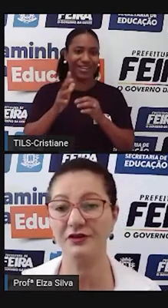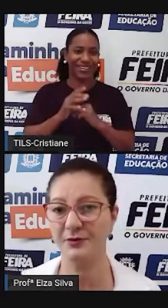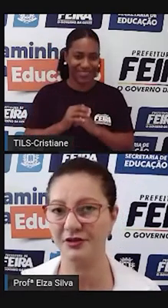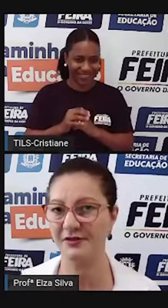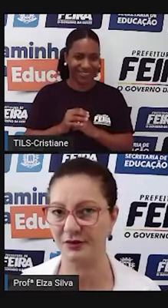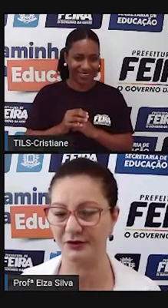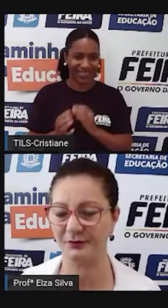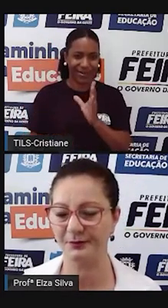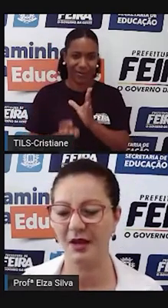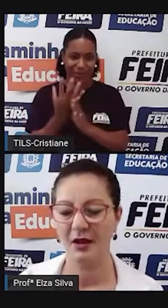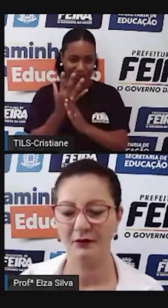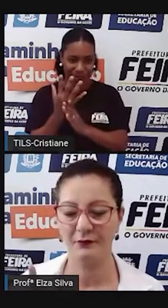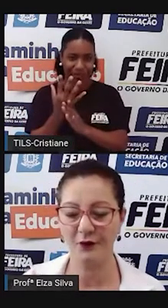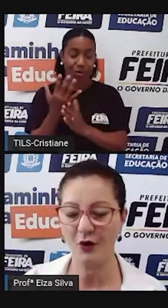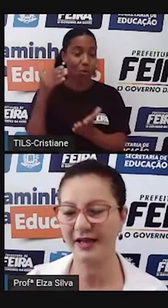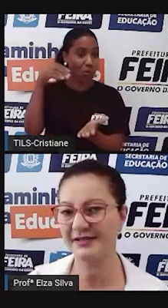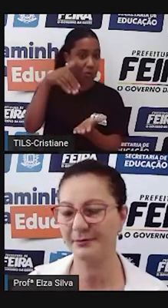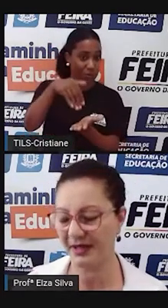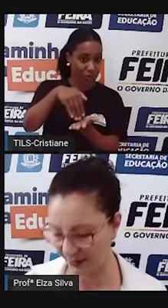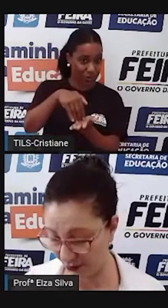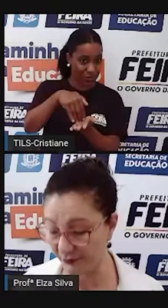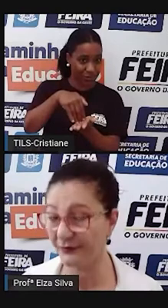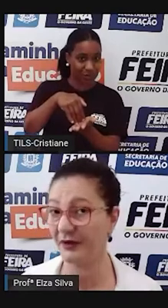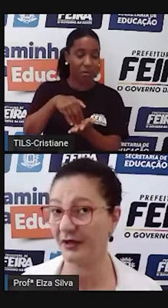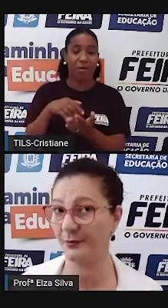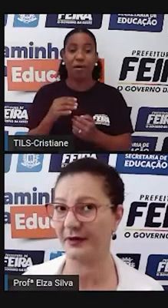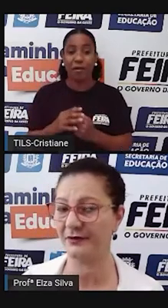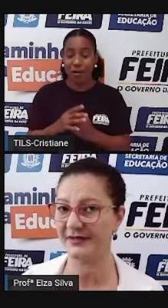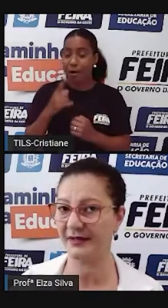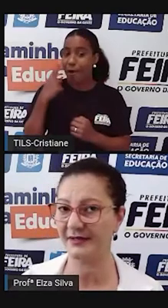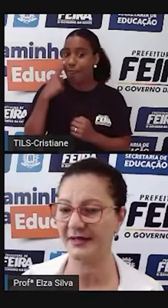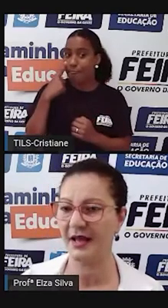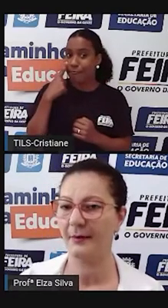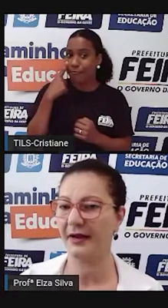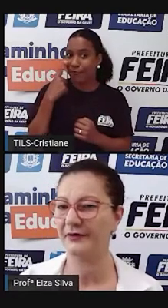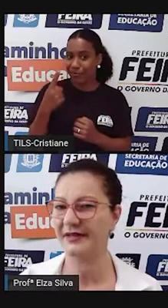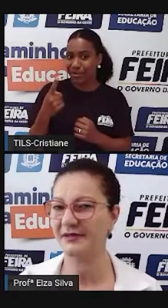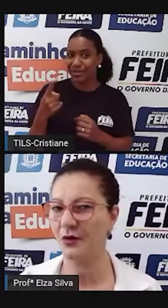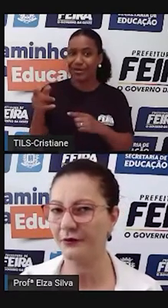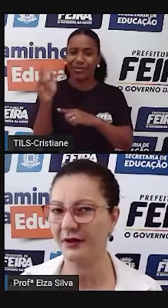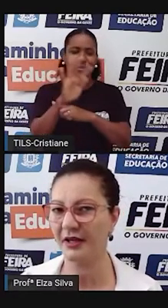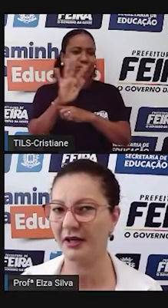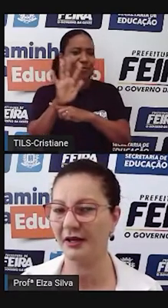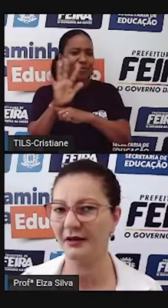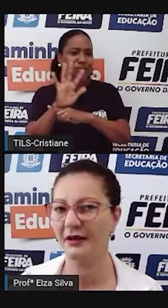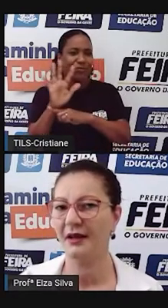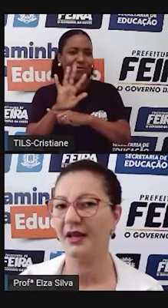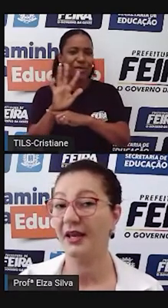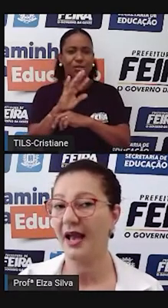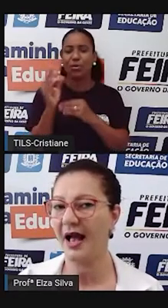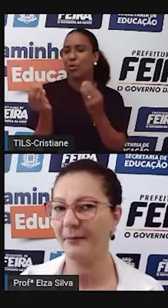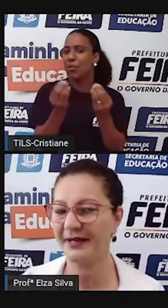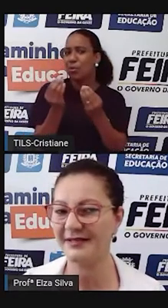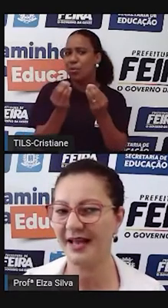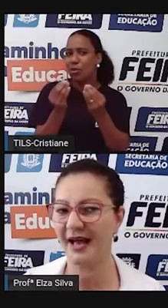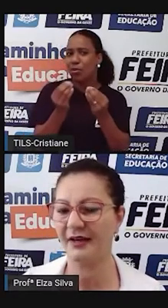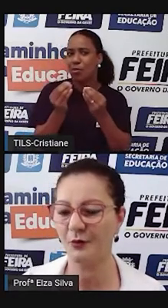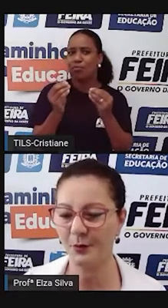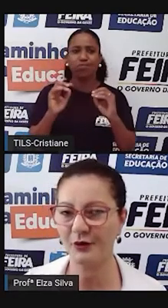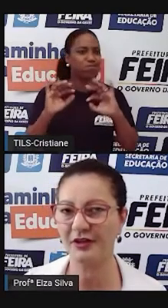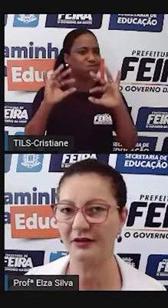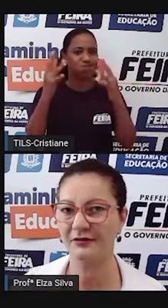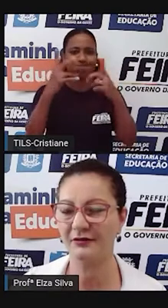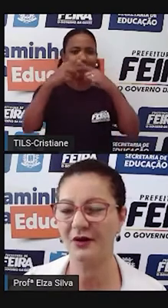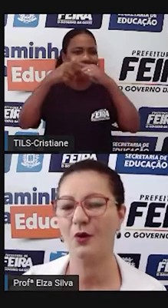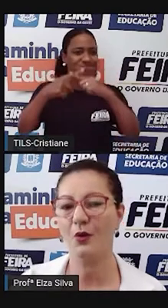25 de 2018. Vou exibir agora um vídeo para vocês conferirem e apreciarem